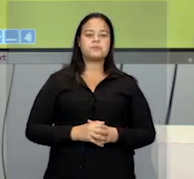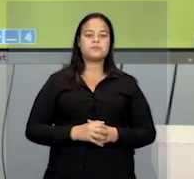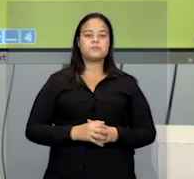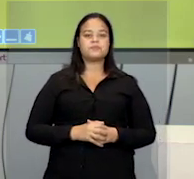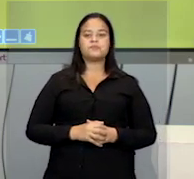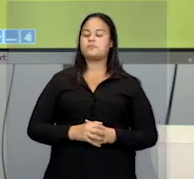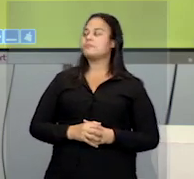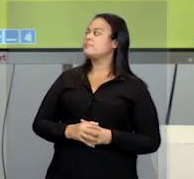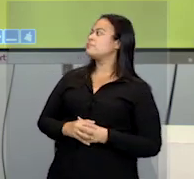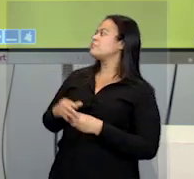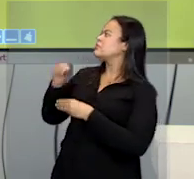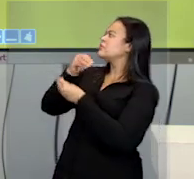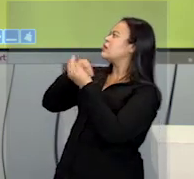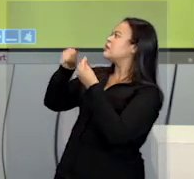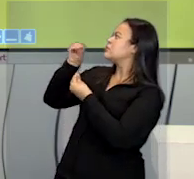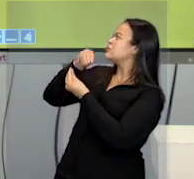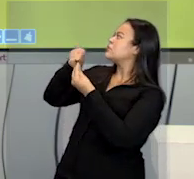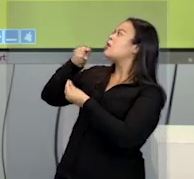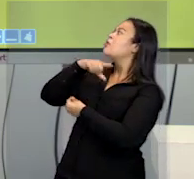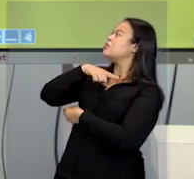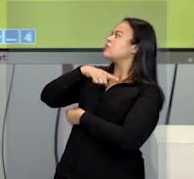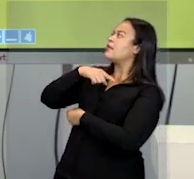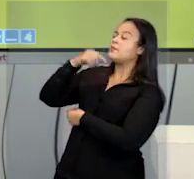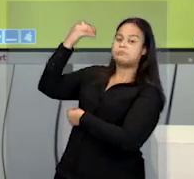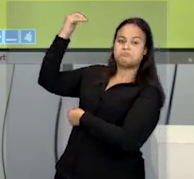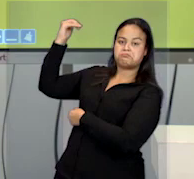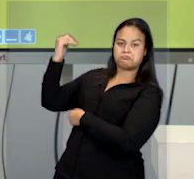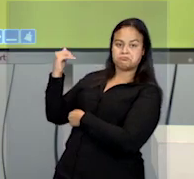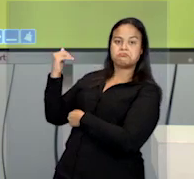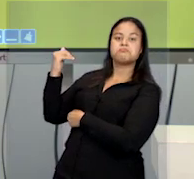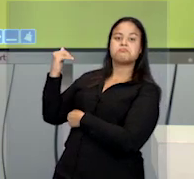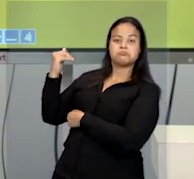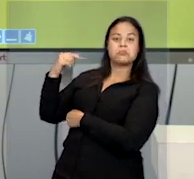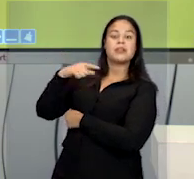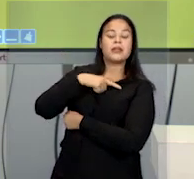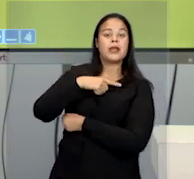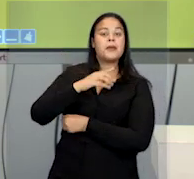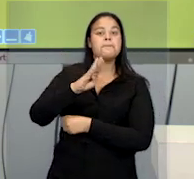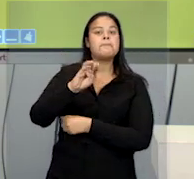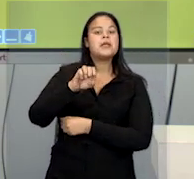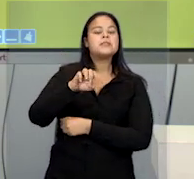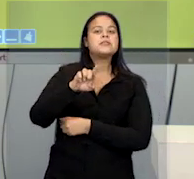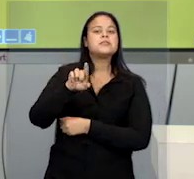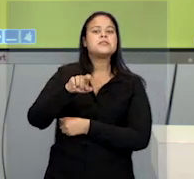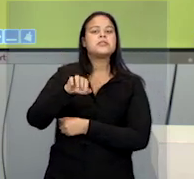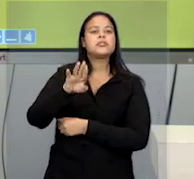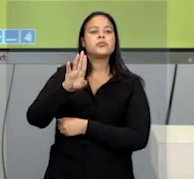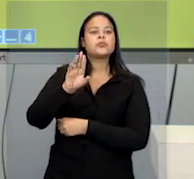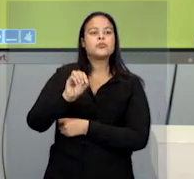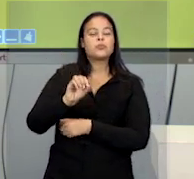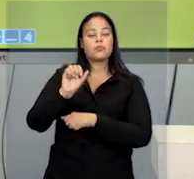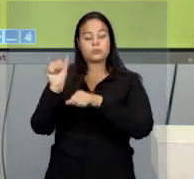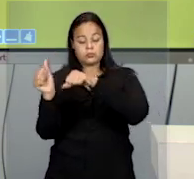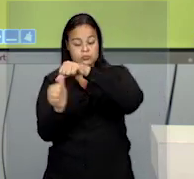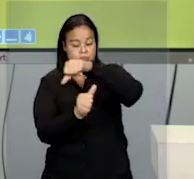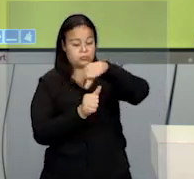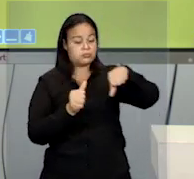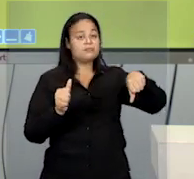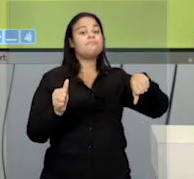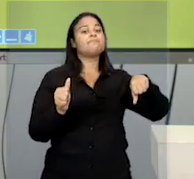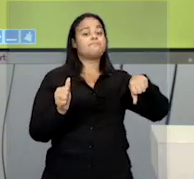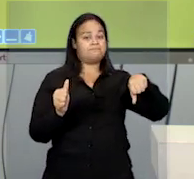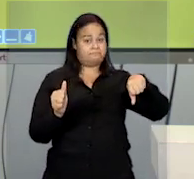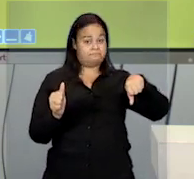Eu tenho a minha reação, onde eu quero o benzeno no final. Eu inverti aqui,